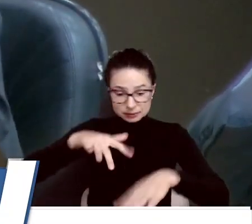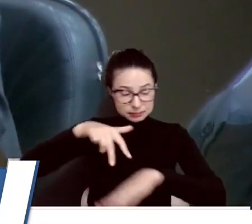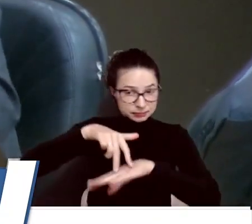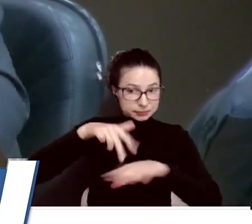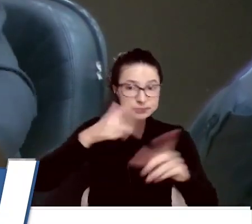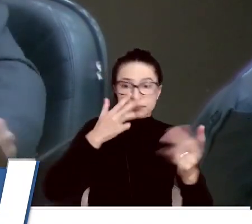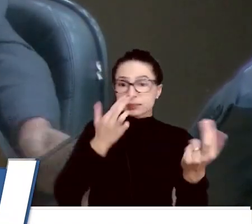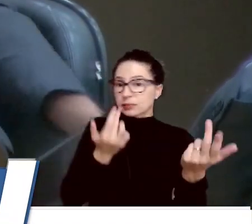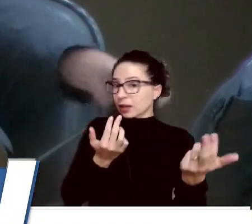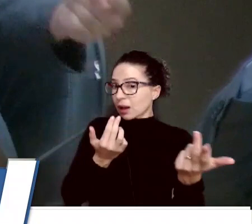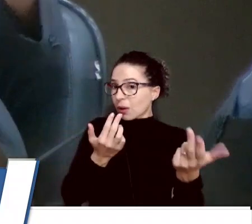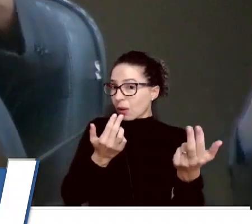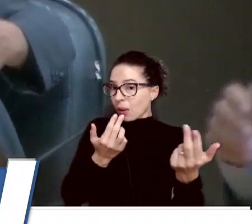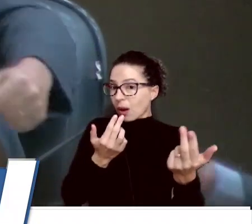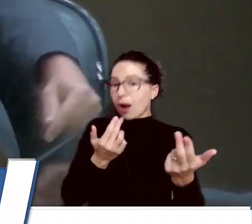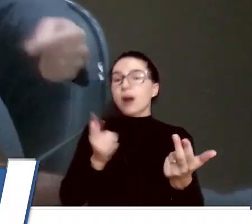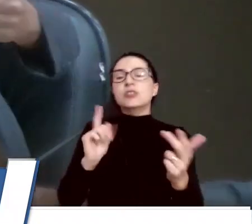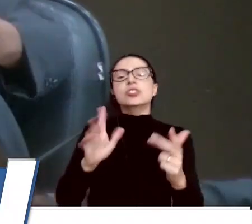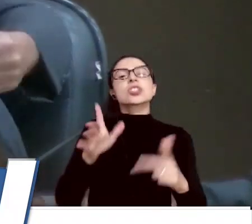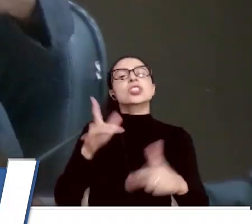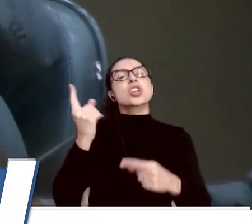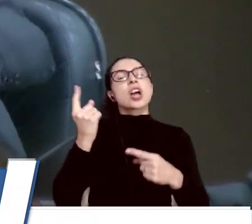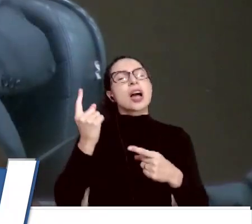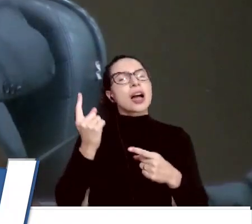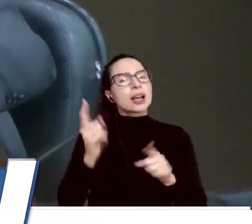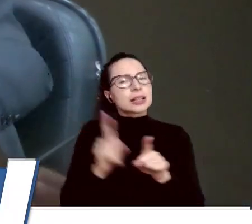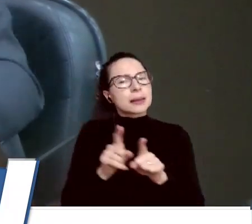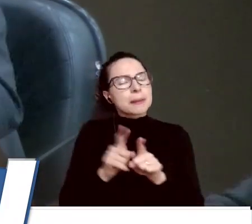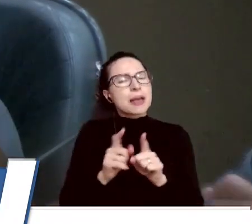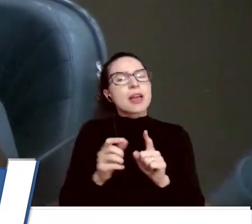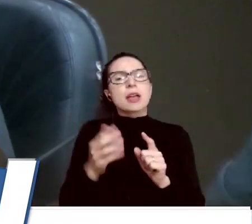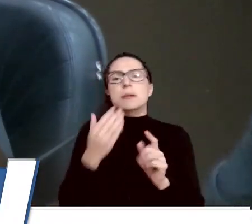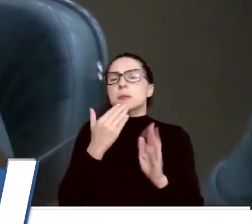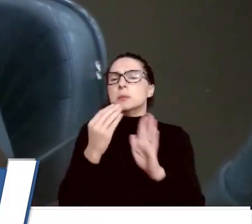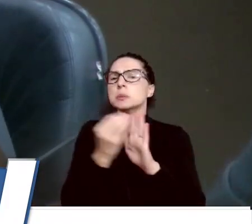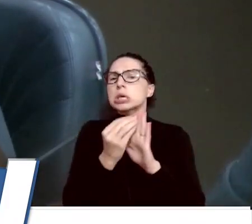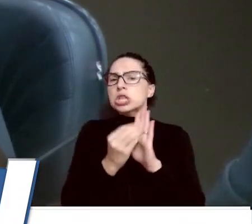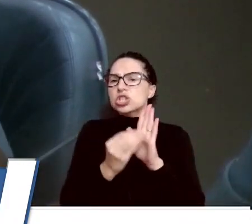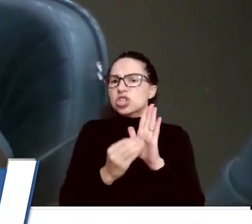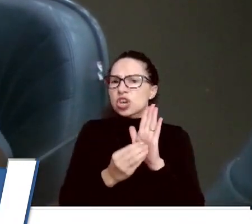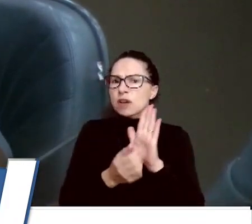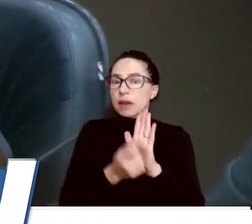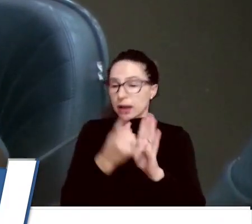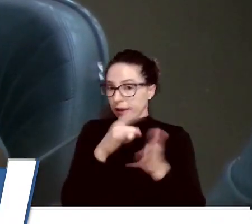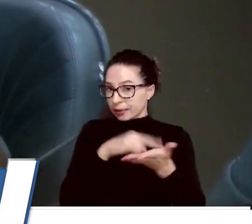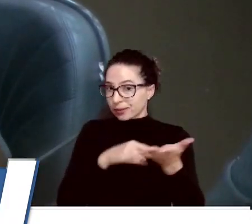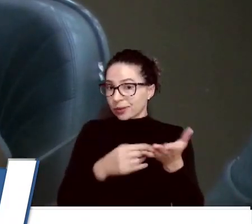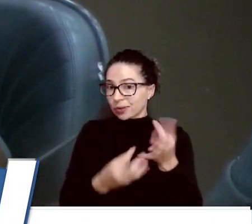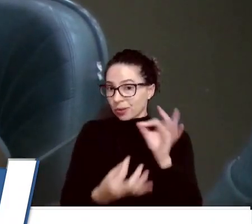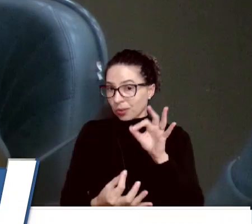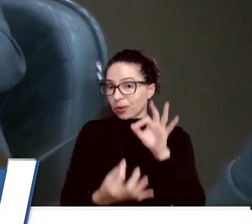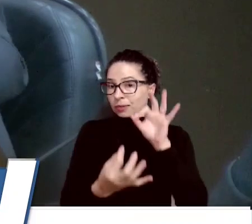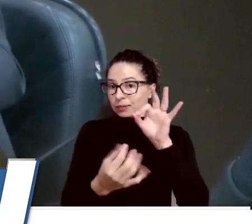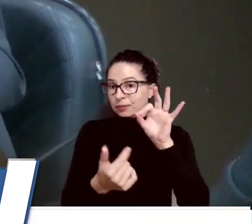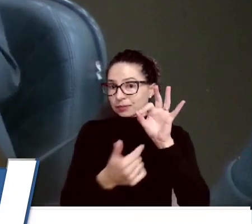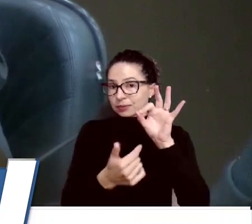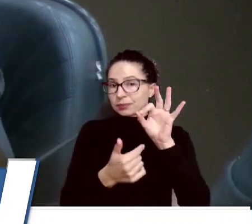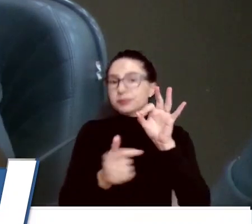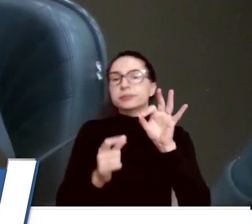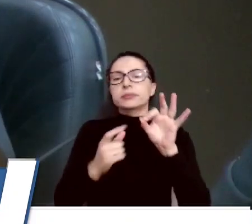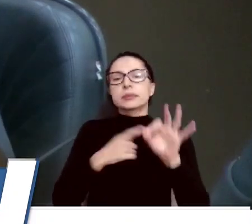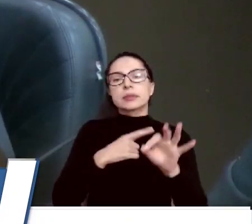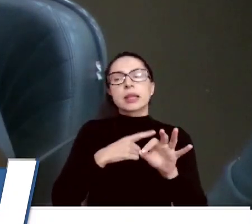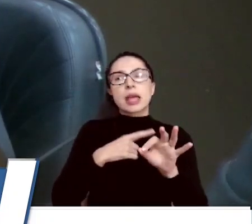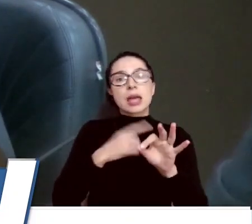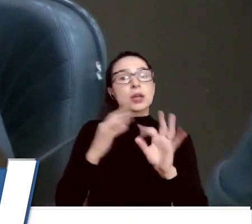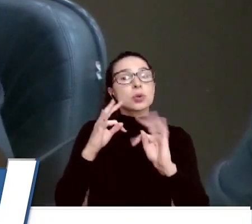está utilizando e já fizemos, inclusive, vários requerimentos. Desse documento que você trouxe aqui, eu já tenho todos